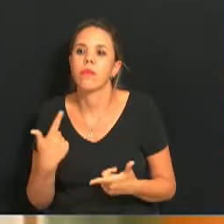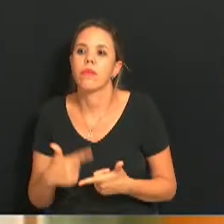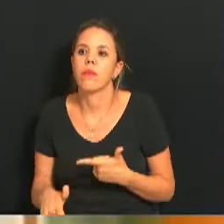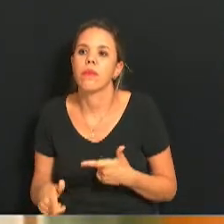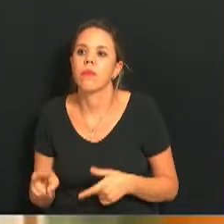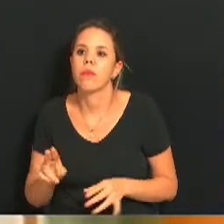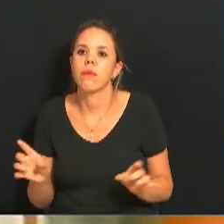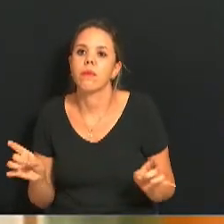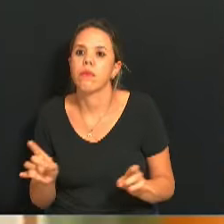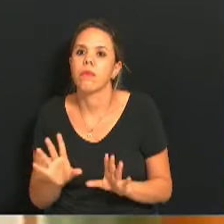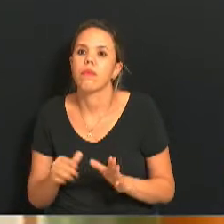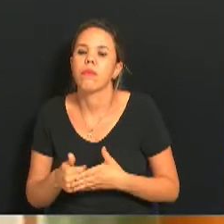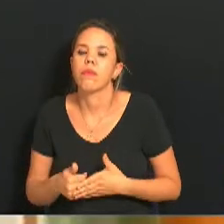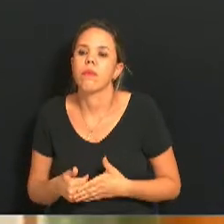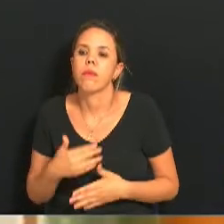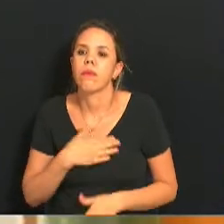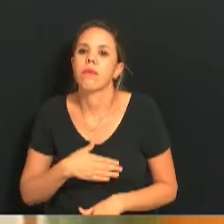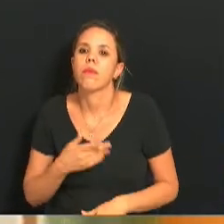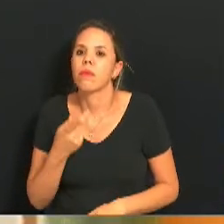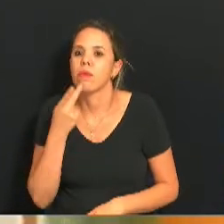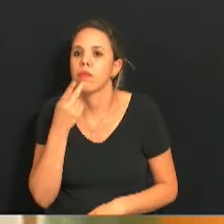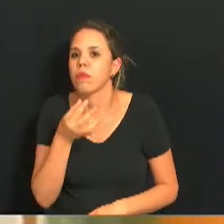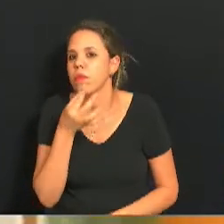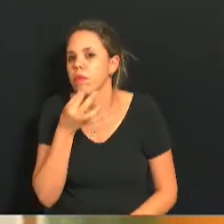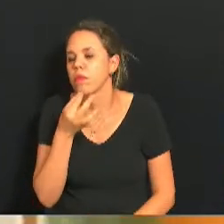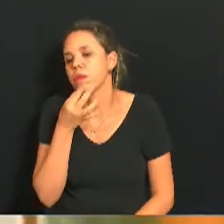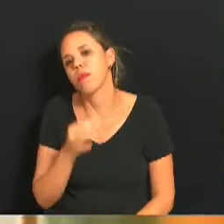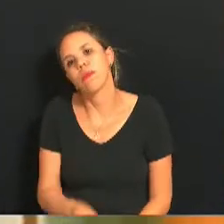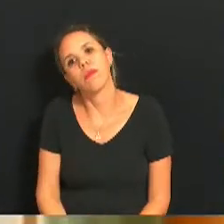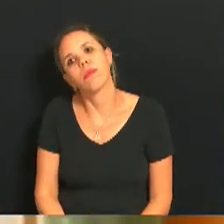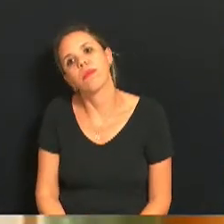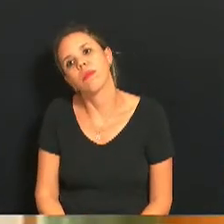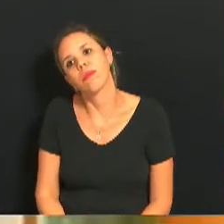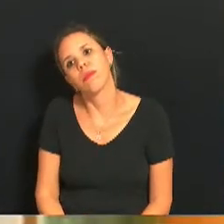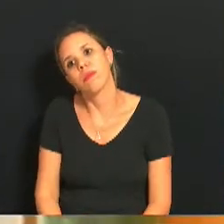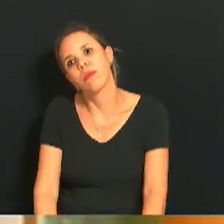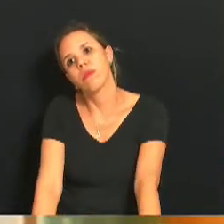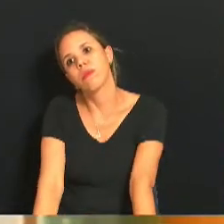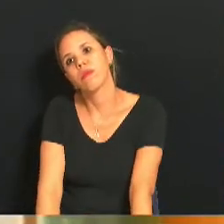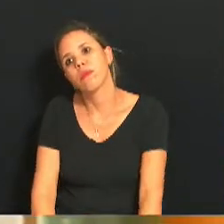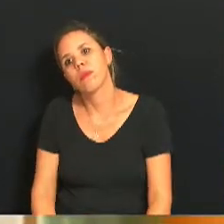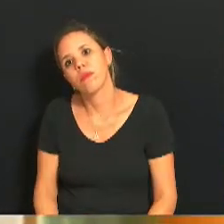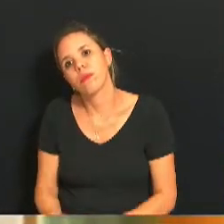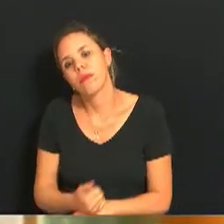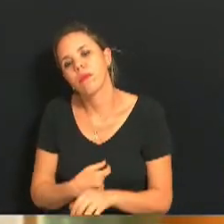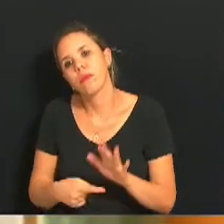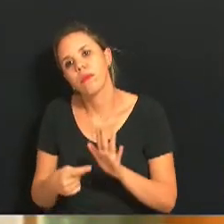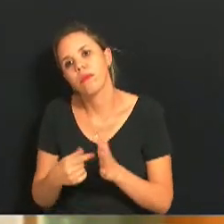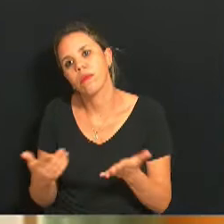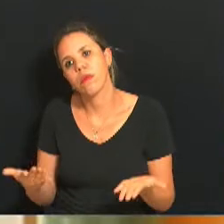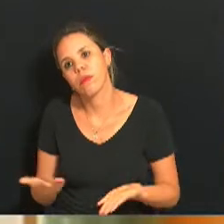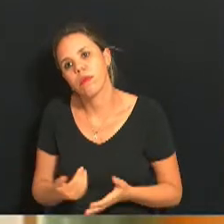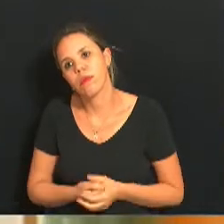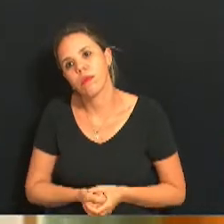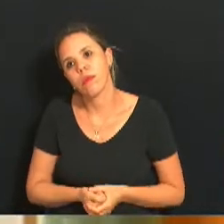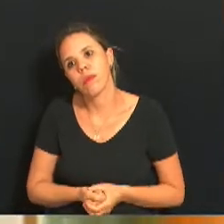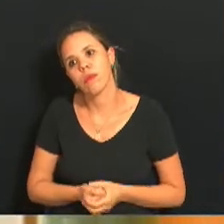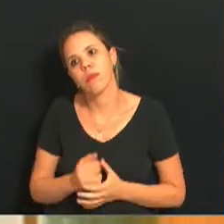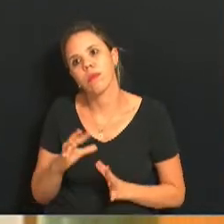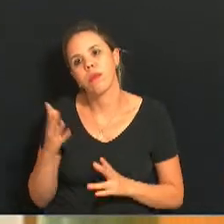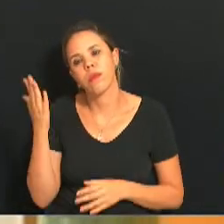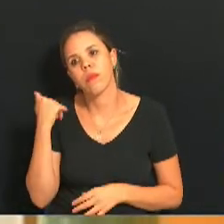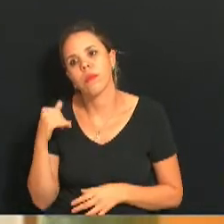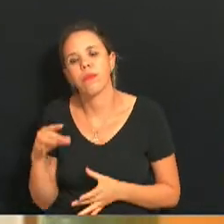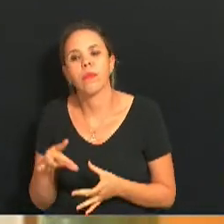É eu gostei muito dessa posição e essa área que a gente vai apresentar hoje é uma área né Todos sabem da